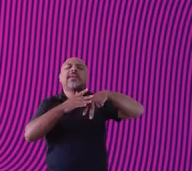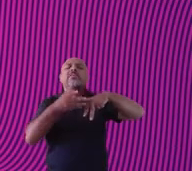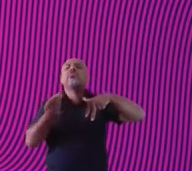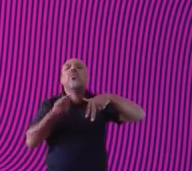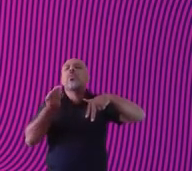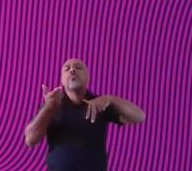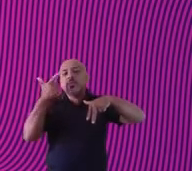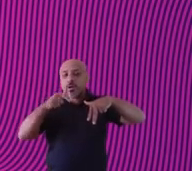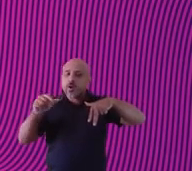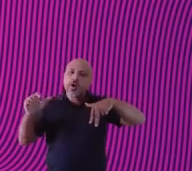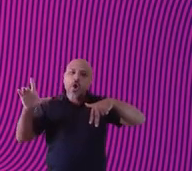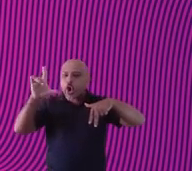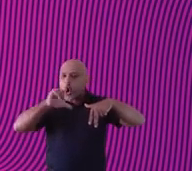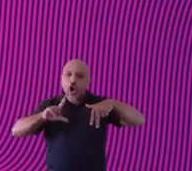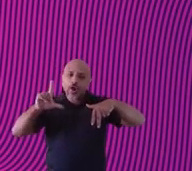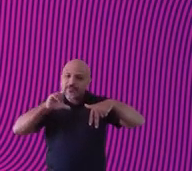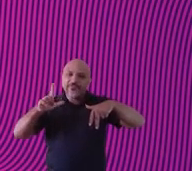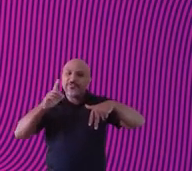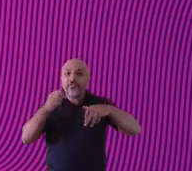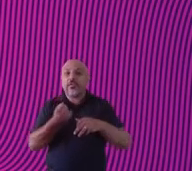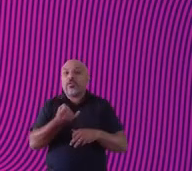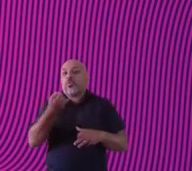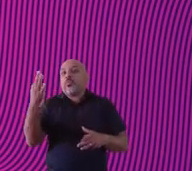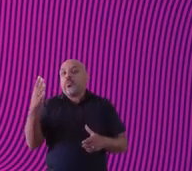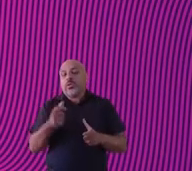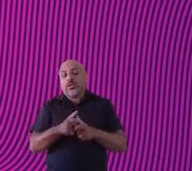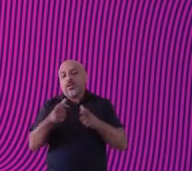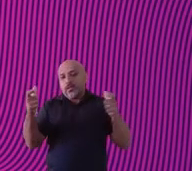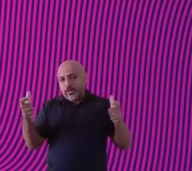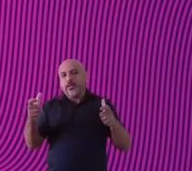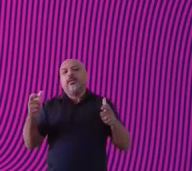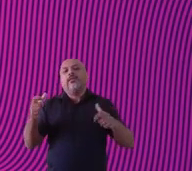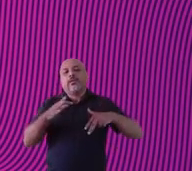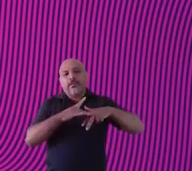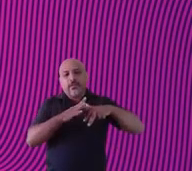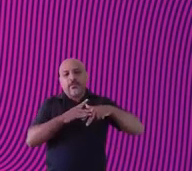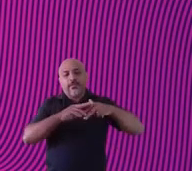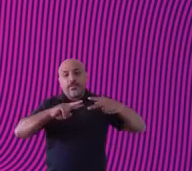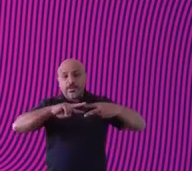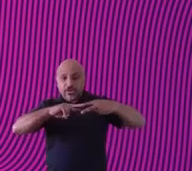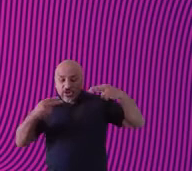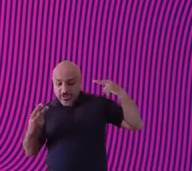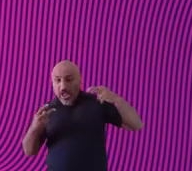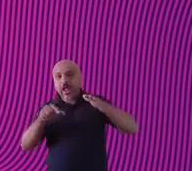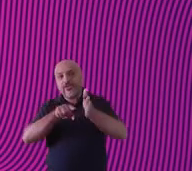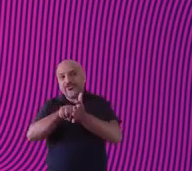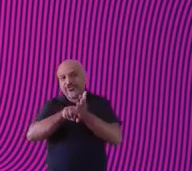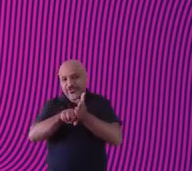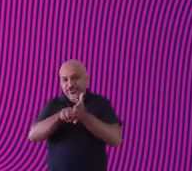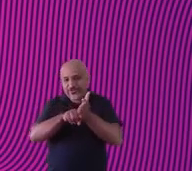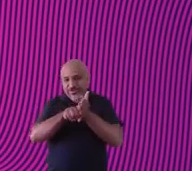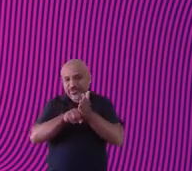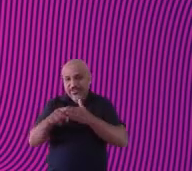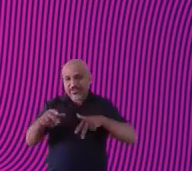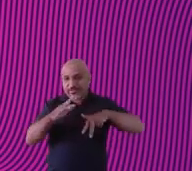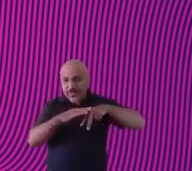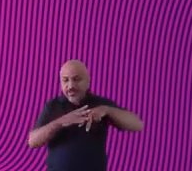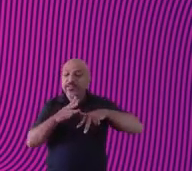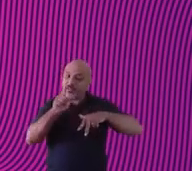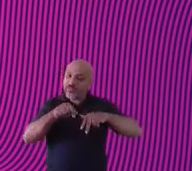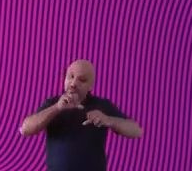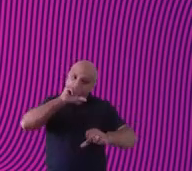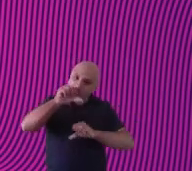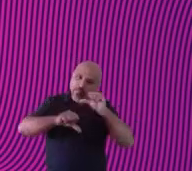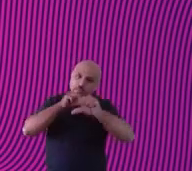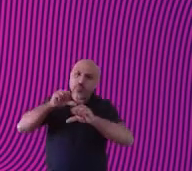né a gente tem tentado fazer um maior número de pacientes a estratificação genética ao diagnóstico esses pacientes você muda alguma coisa